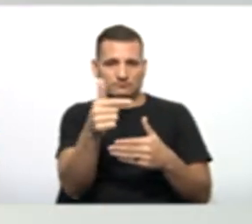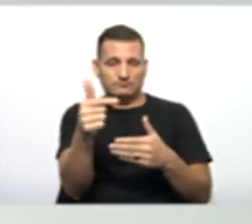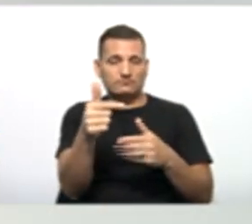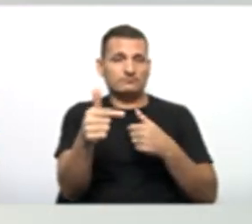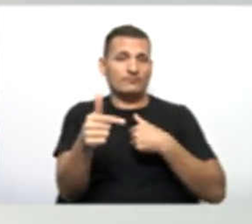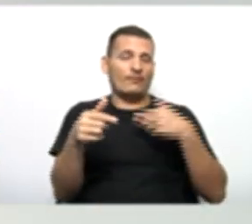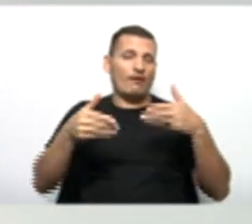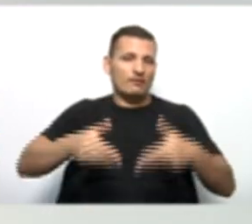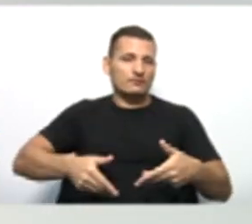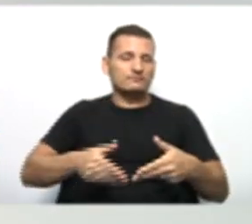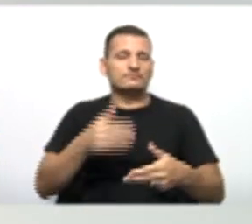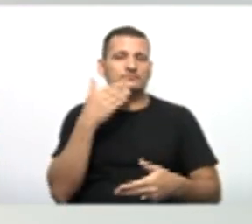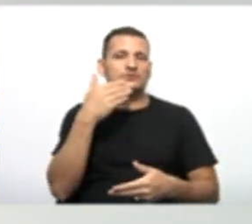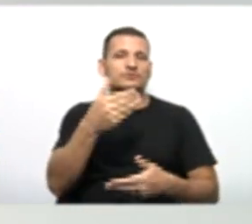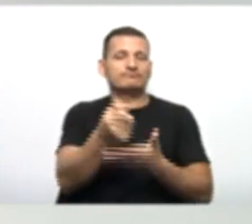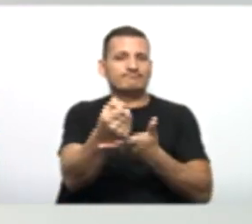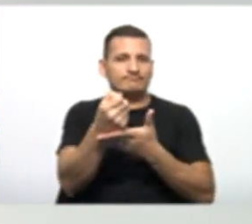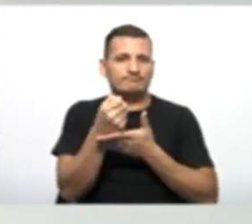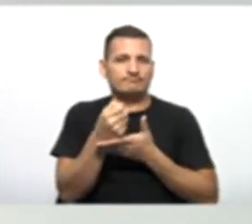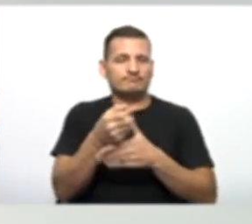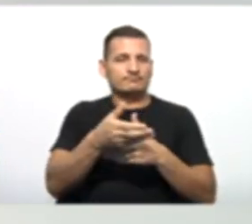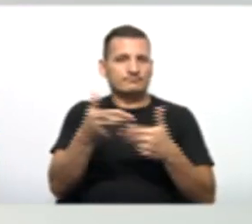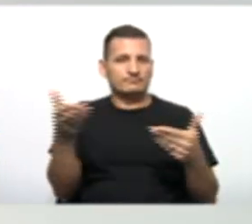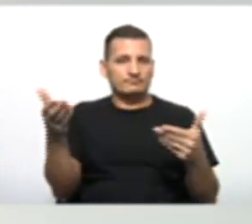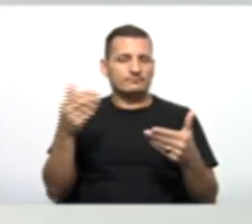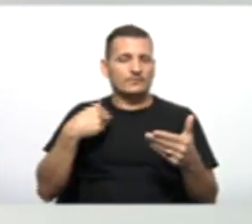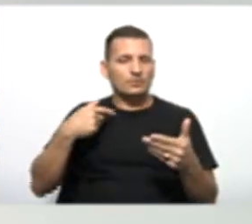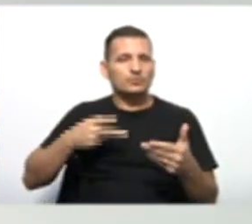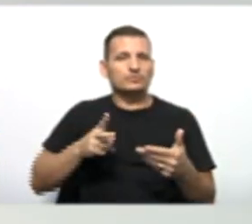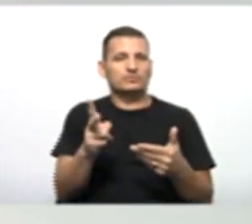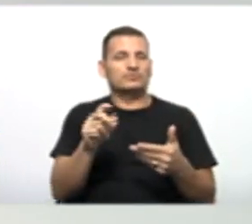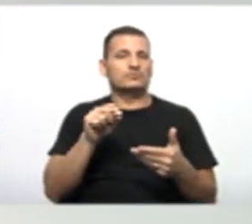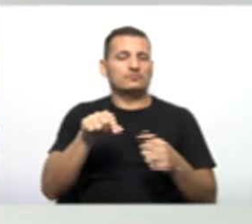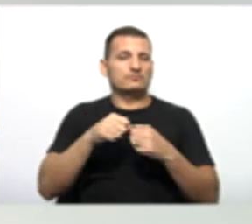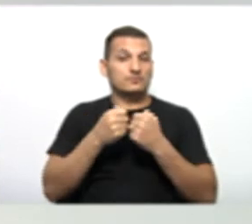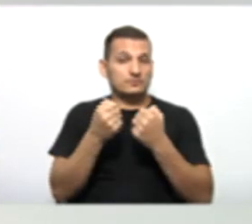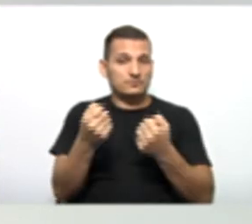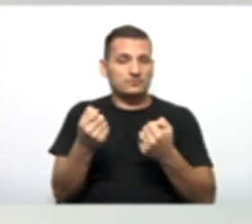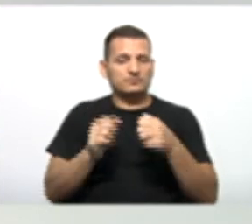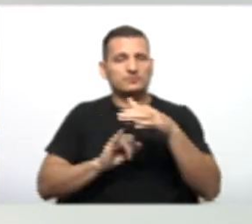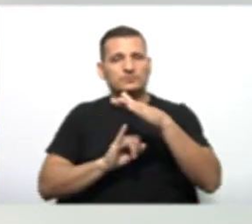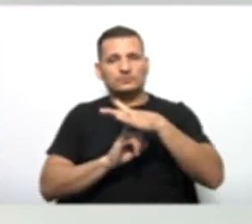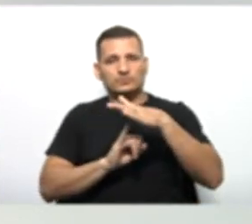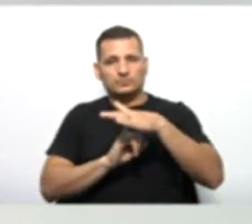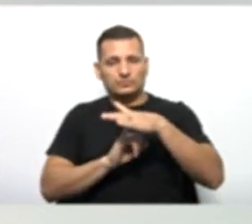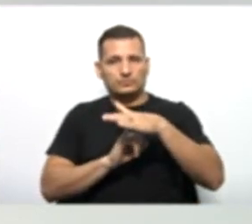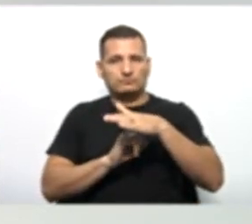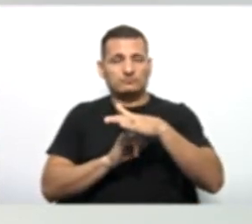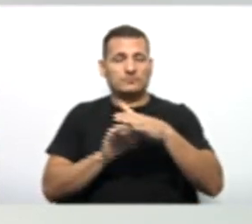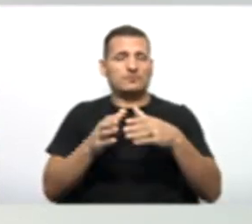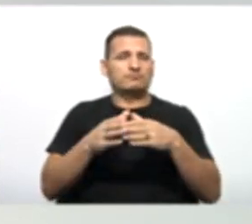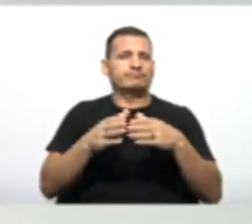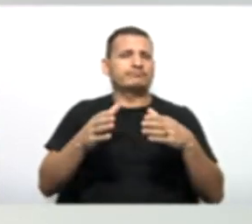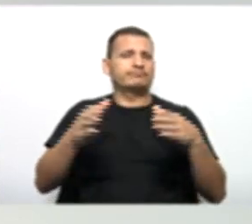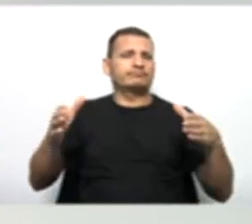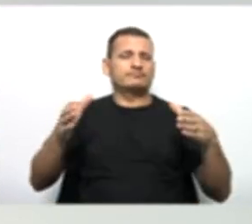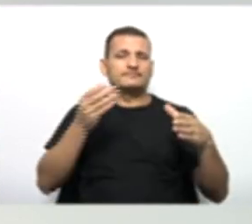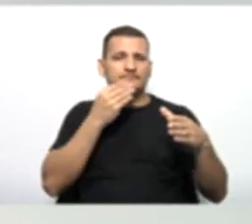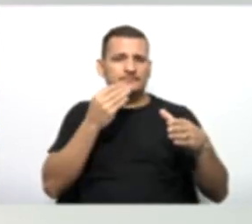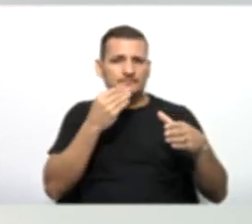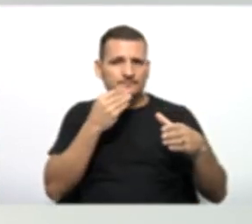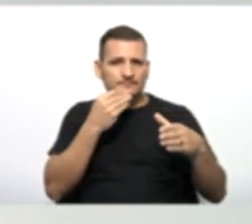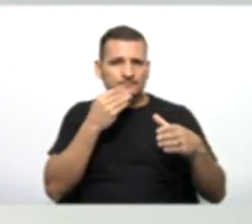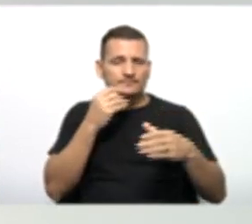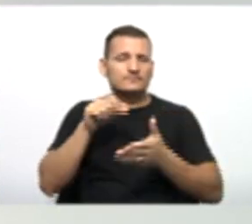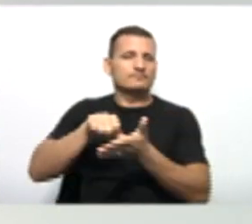venho aqui pedir o apoio de vocês para que a gente continue fortalecendo o nosso Instituto Federal e ampliando as oportunidades por meio dos